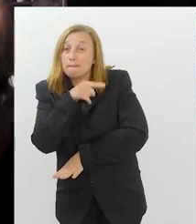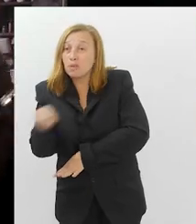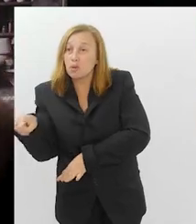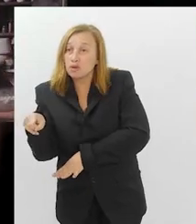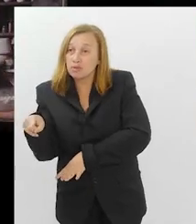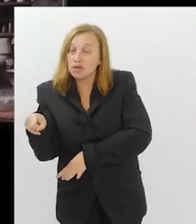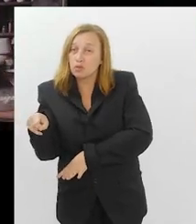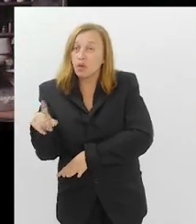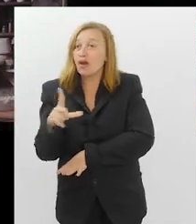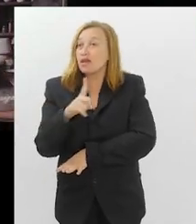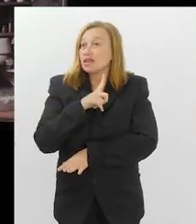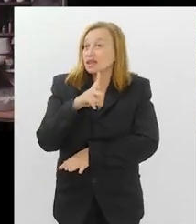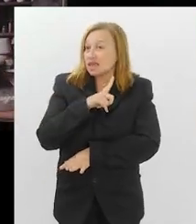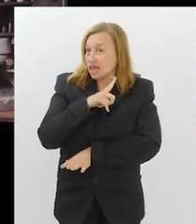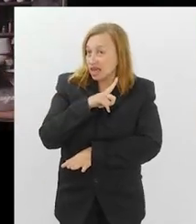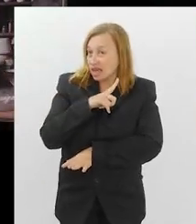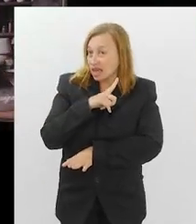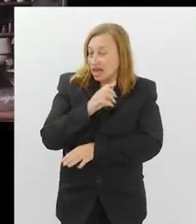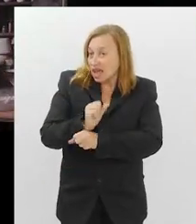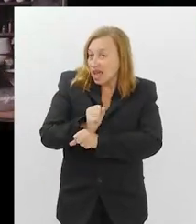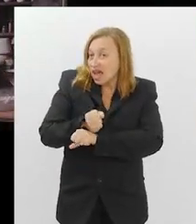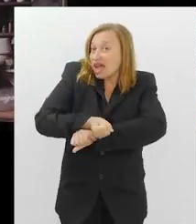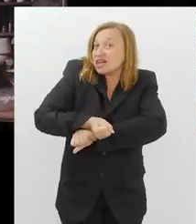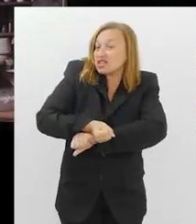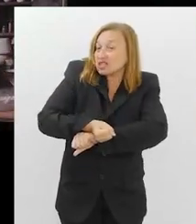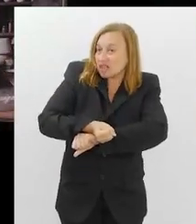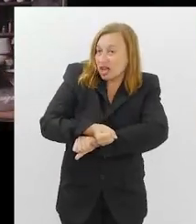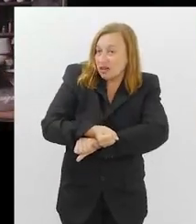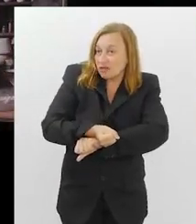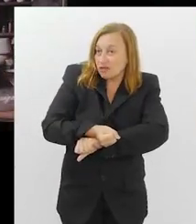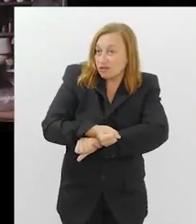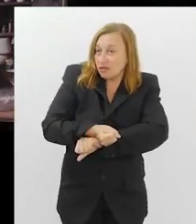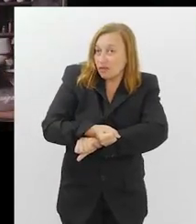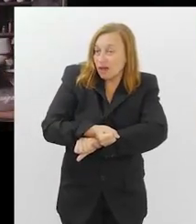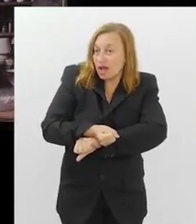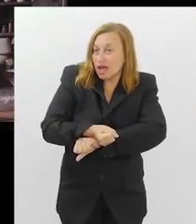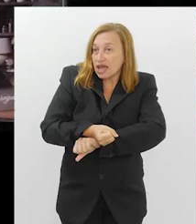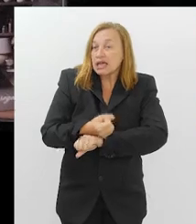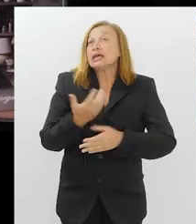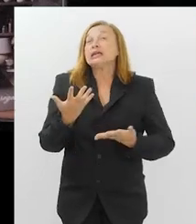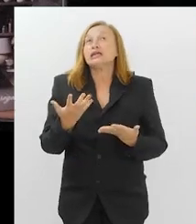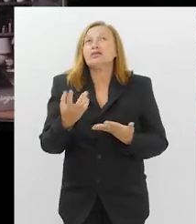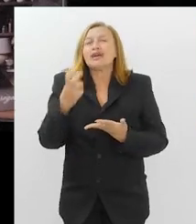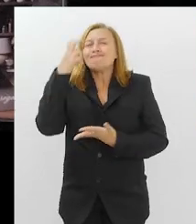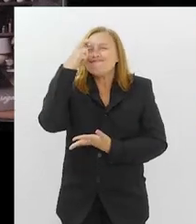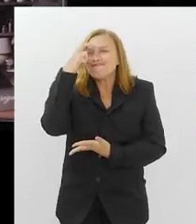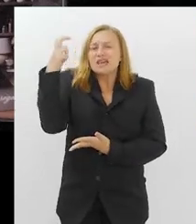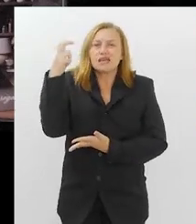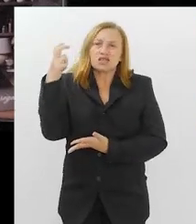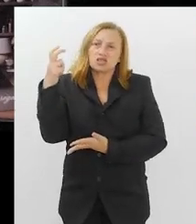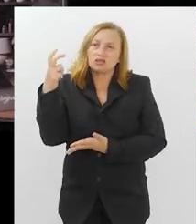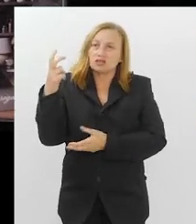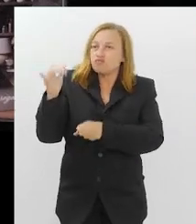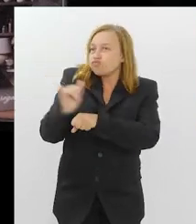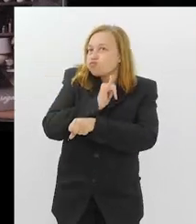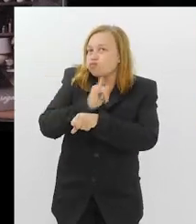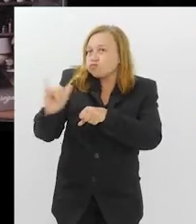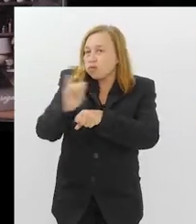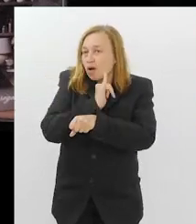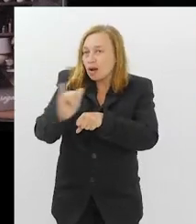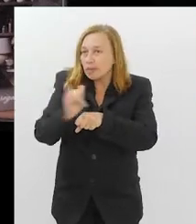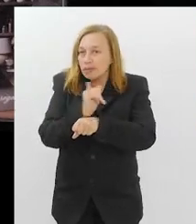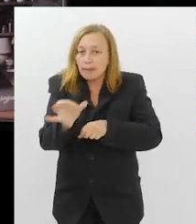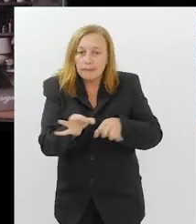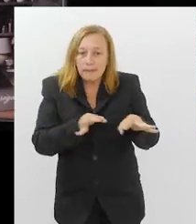proibido ter a escravização. Ela teve a inteligência, a estratégia para